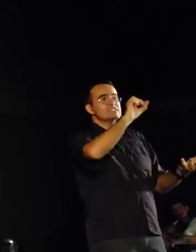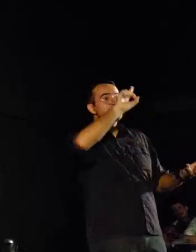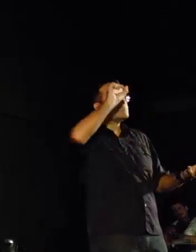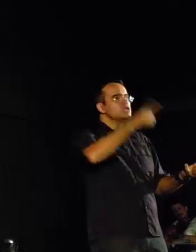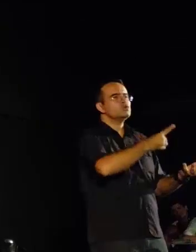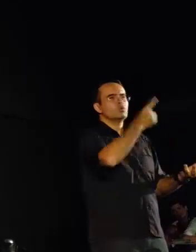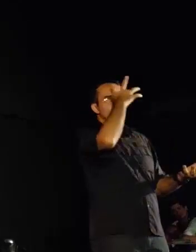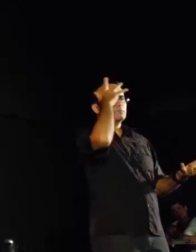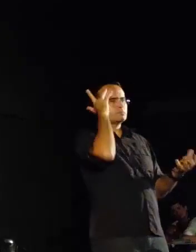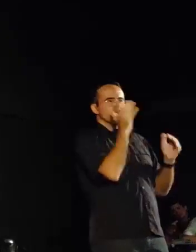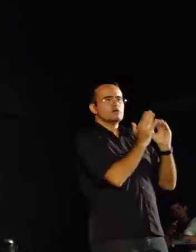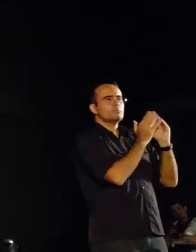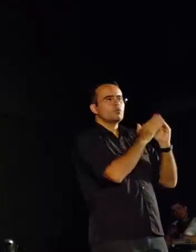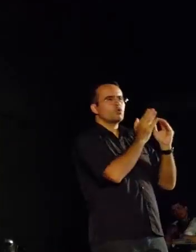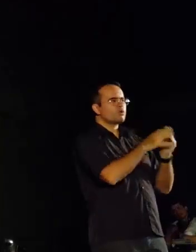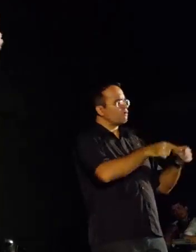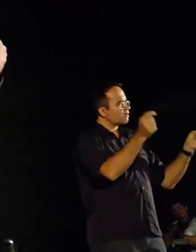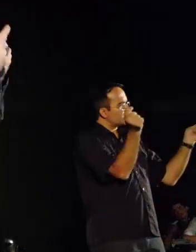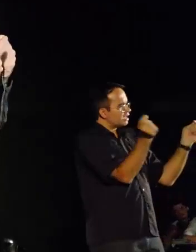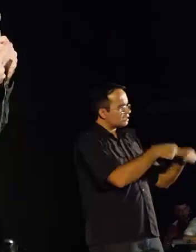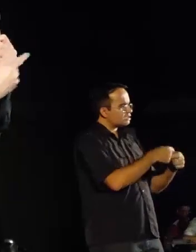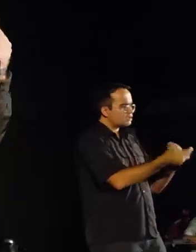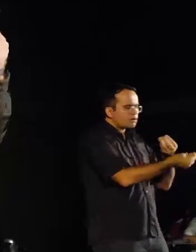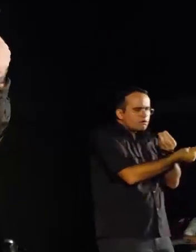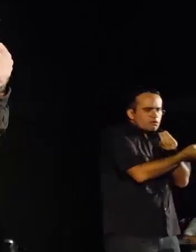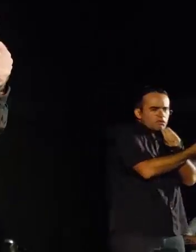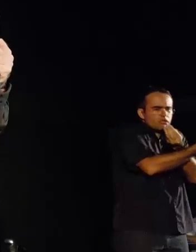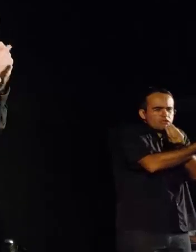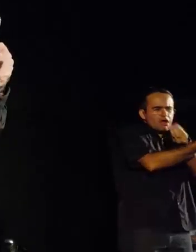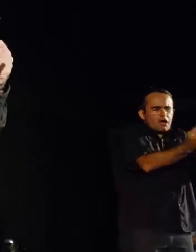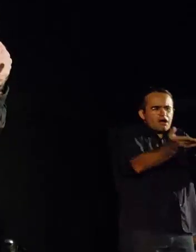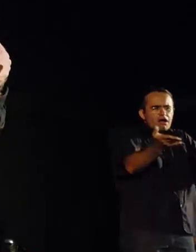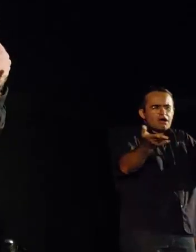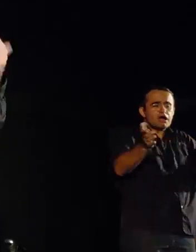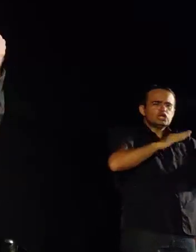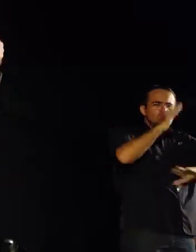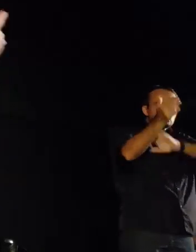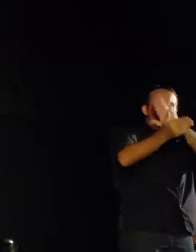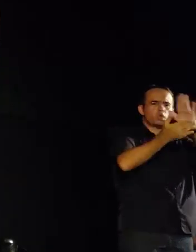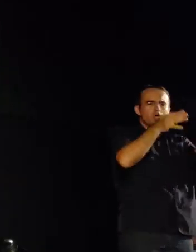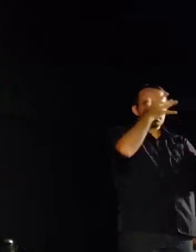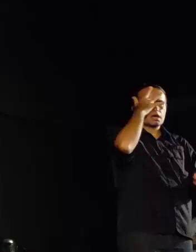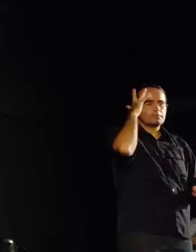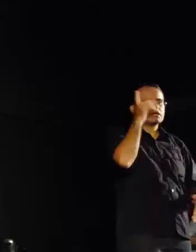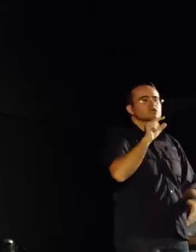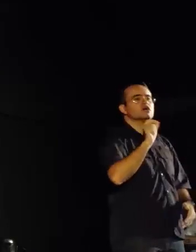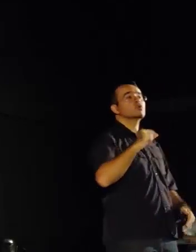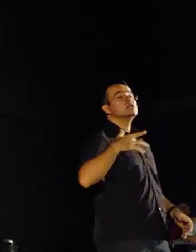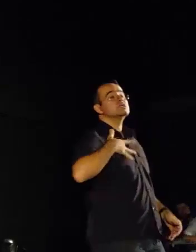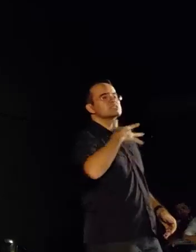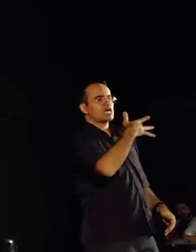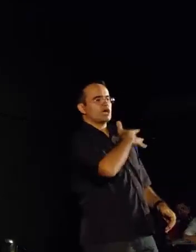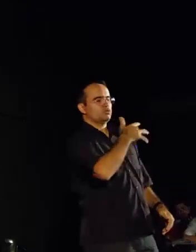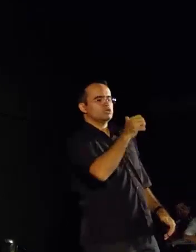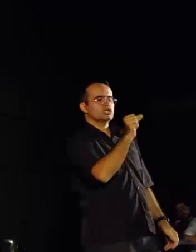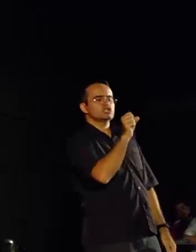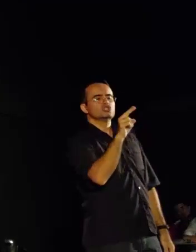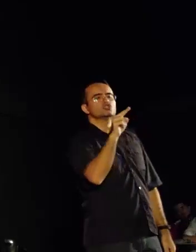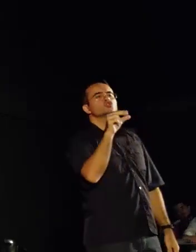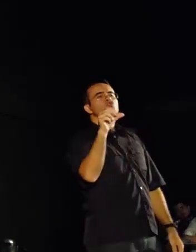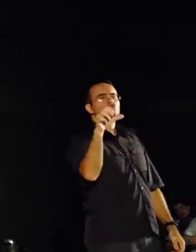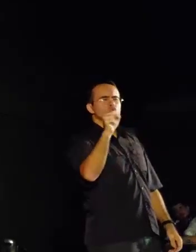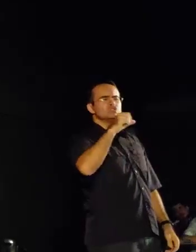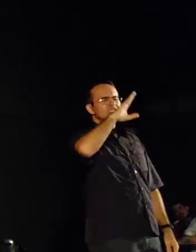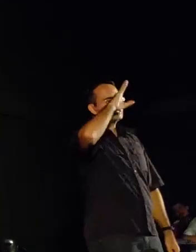habitantes e consegue fornecer à sua população integralmente um sistema universal de saúde que é